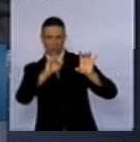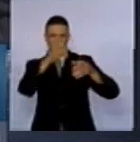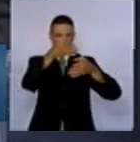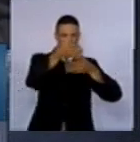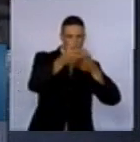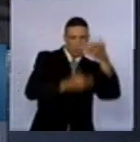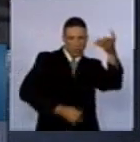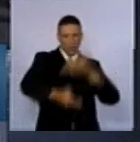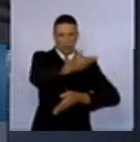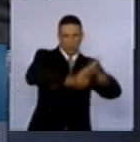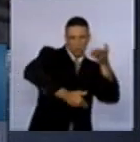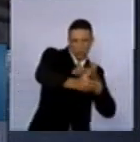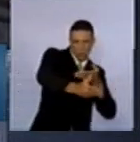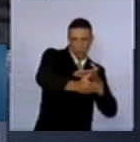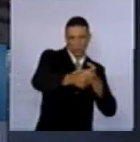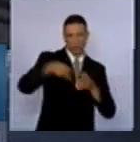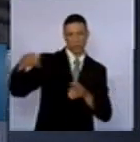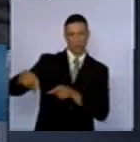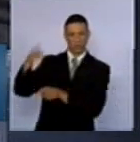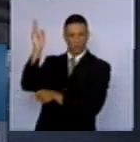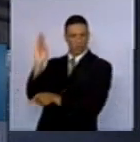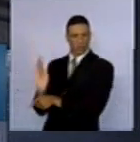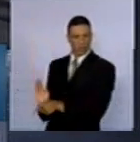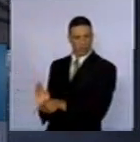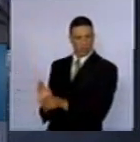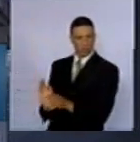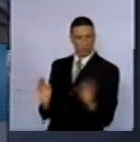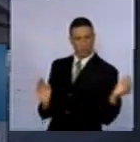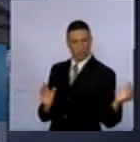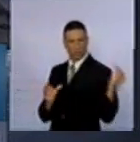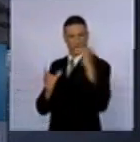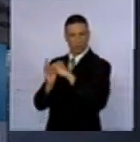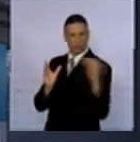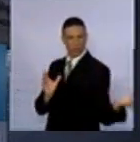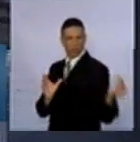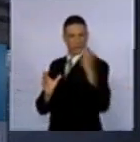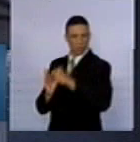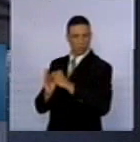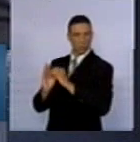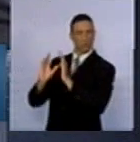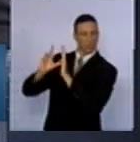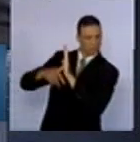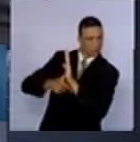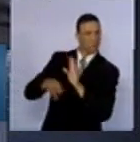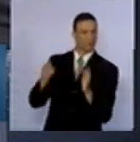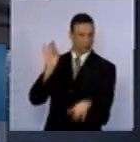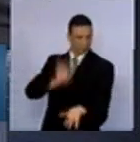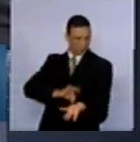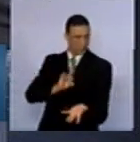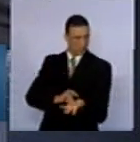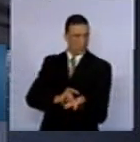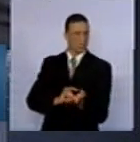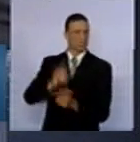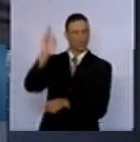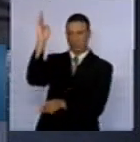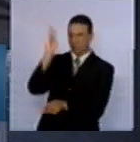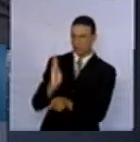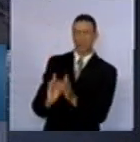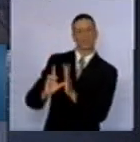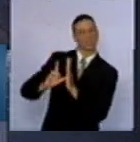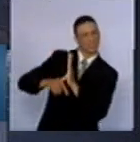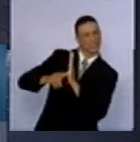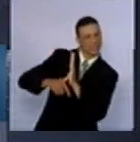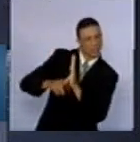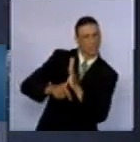e que Portanto o Brasil acordava para essa já com pouco atraso já com algum atraso até porque participei senhor ministro